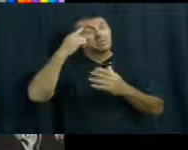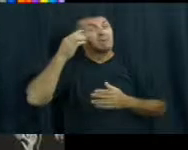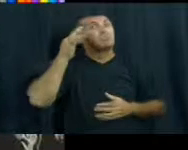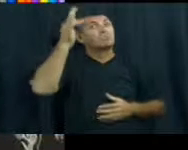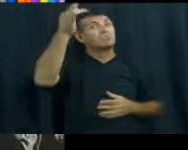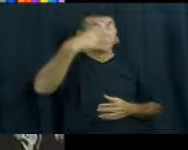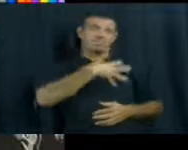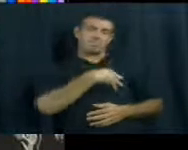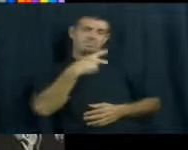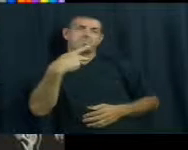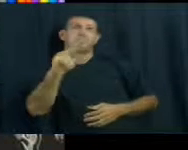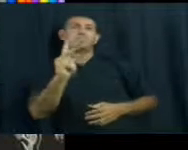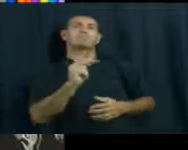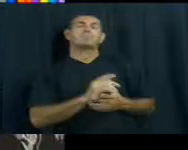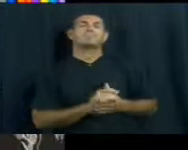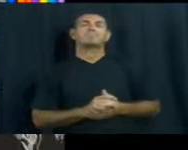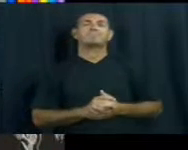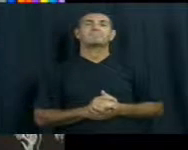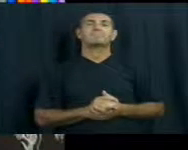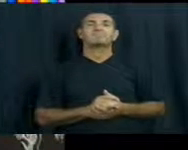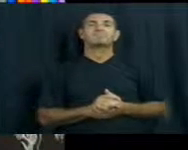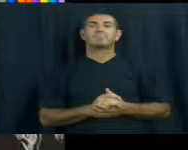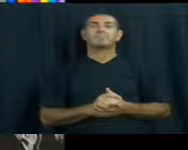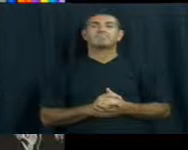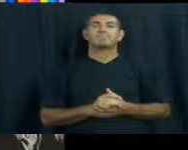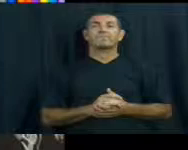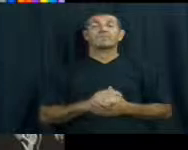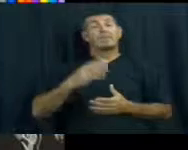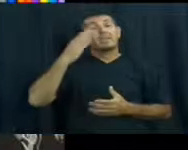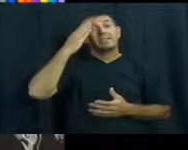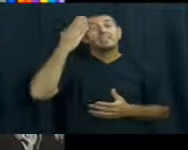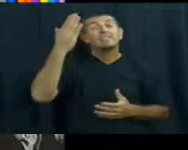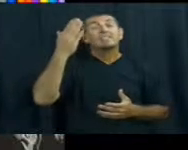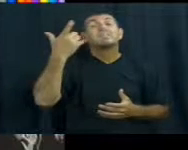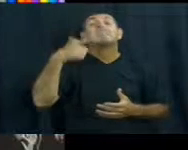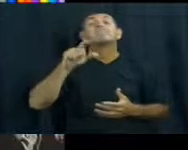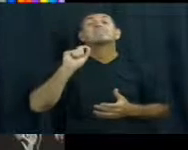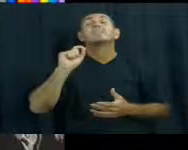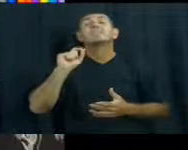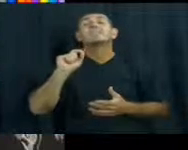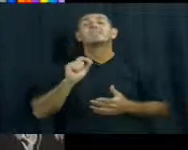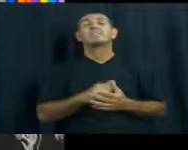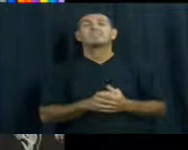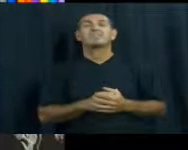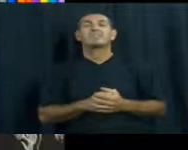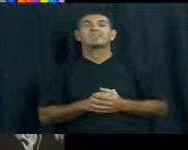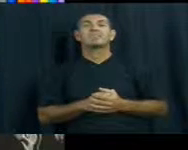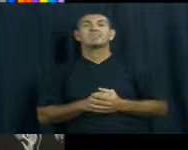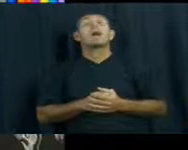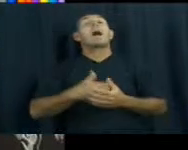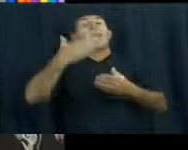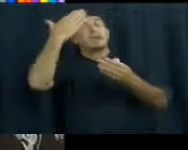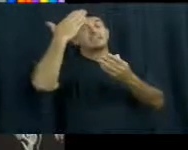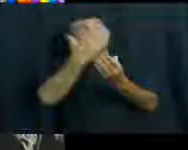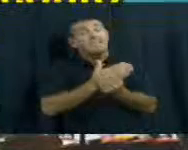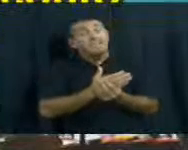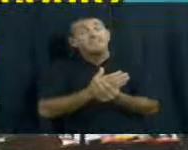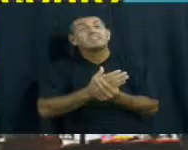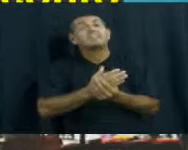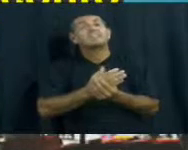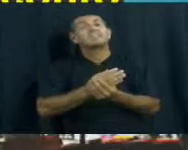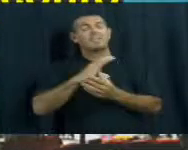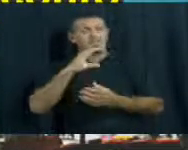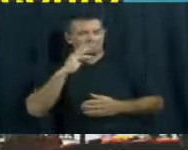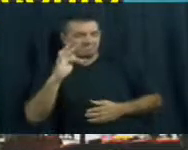seu filho. Então, pode ligar. Tá bom? Agradecer a mais quem, Heitor? Fala para mim. Ah, o táxi Cabo Frio, quando eu quero dar